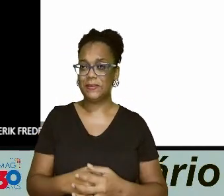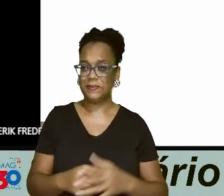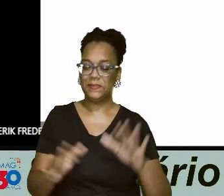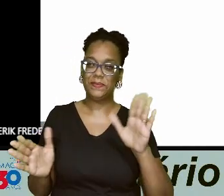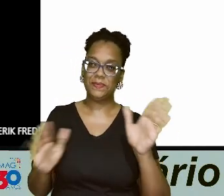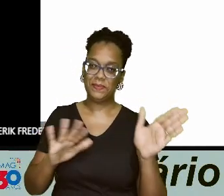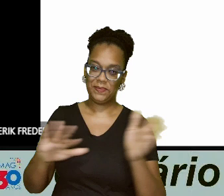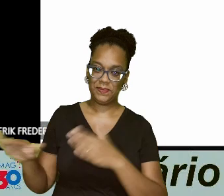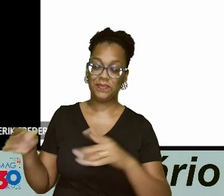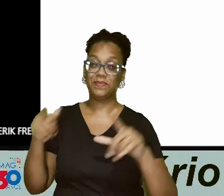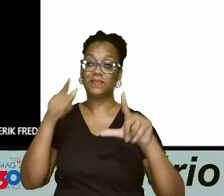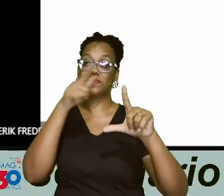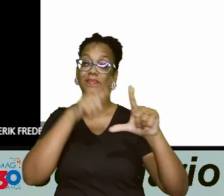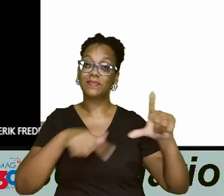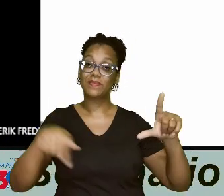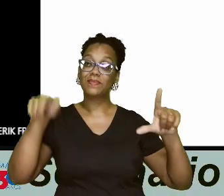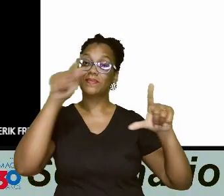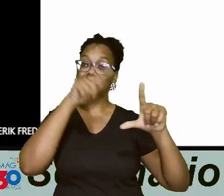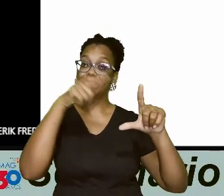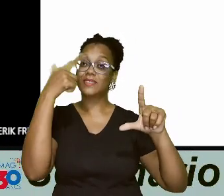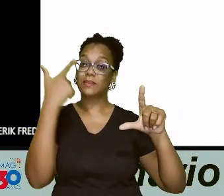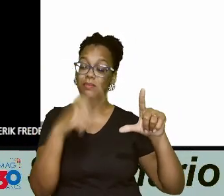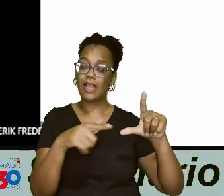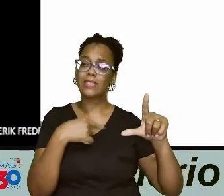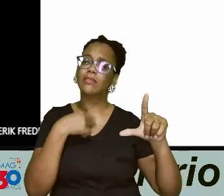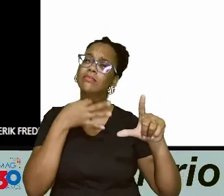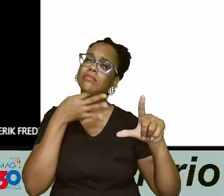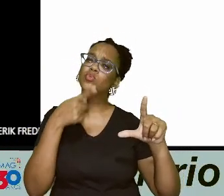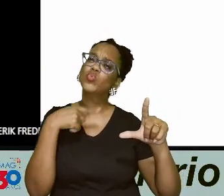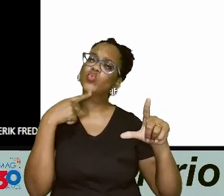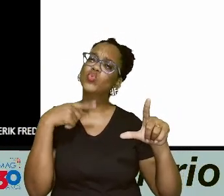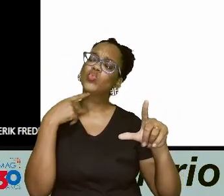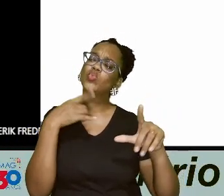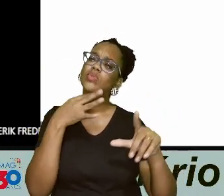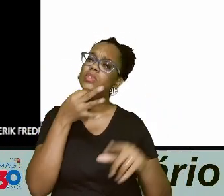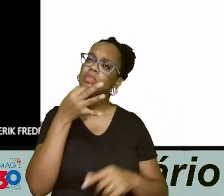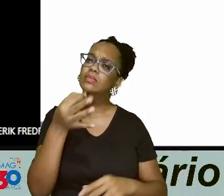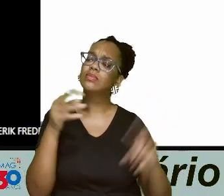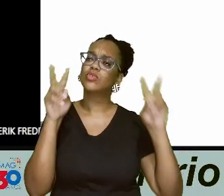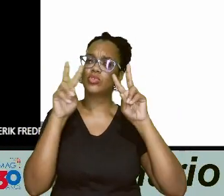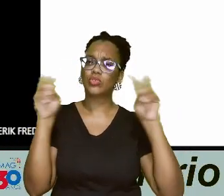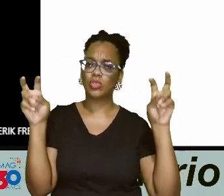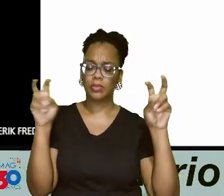Finalmente, nós indagamos também com respeito à